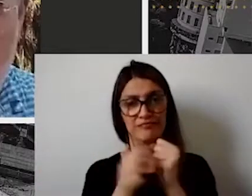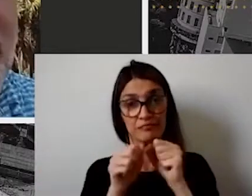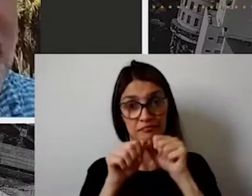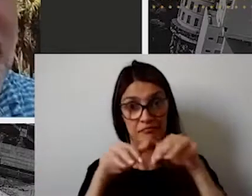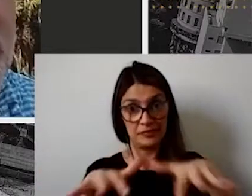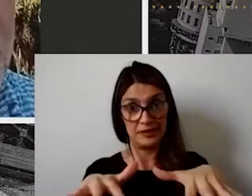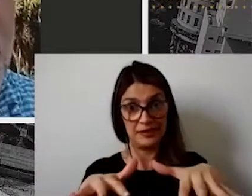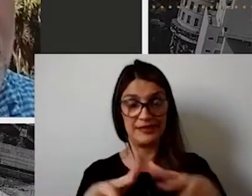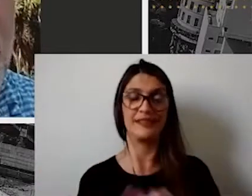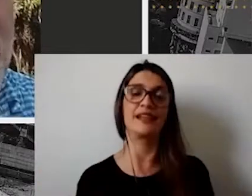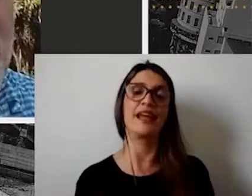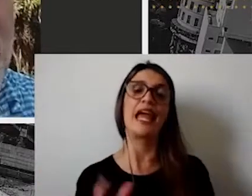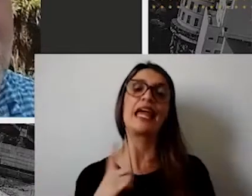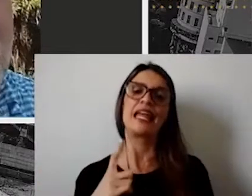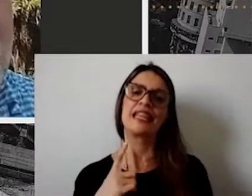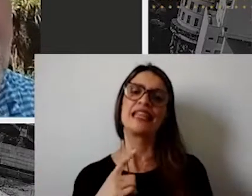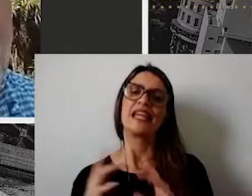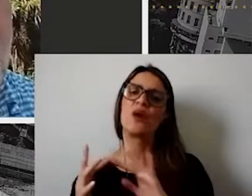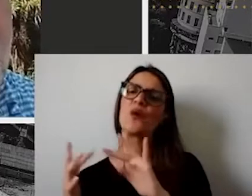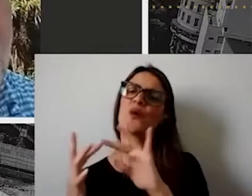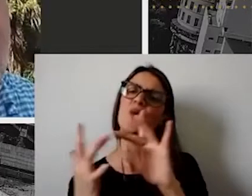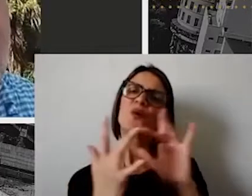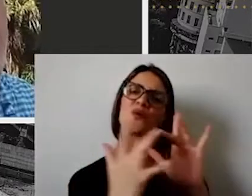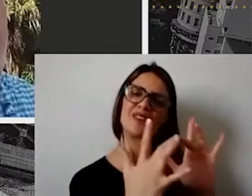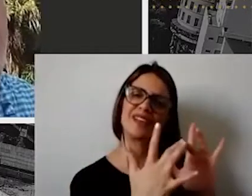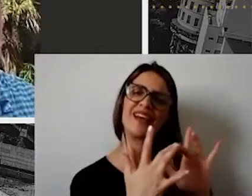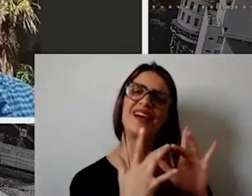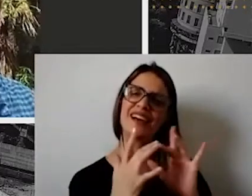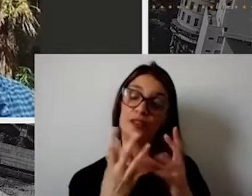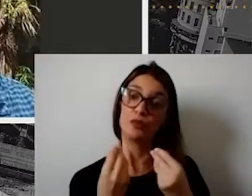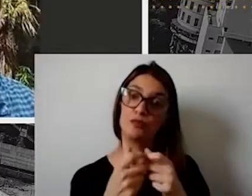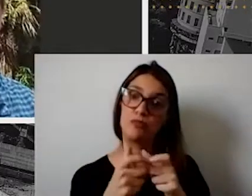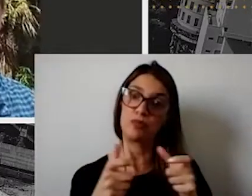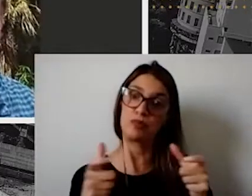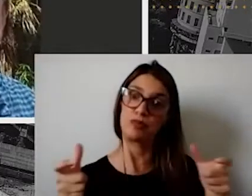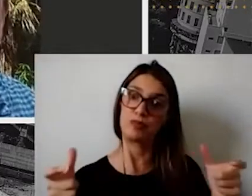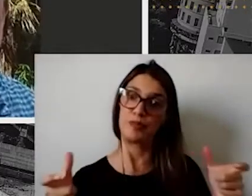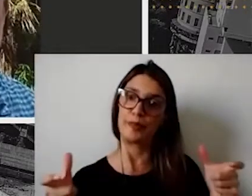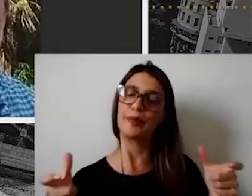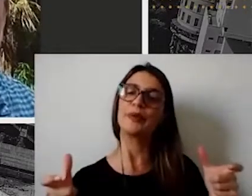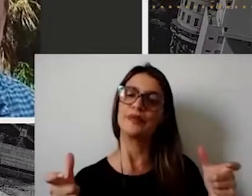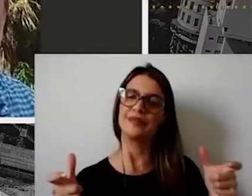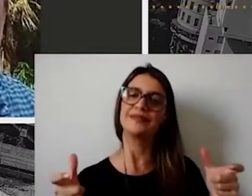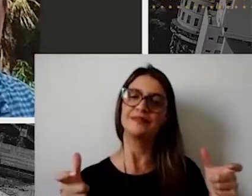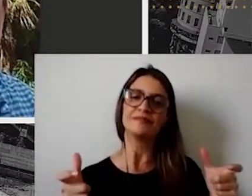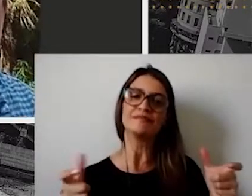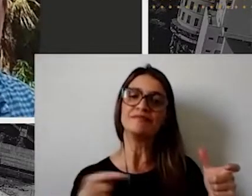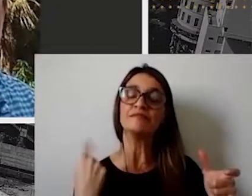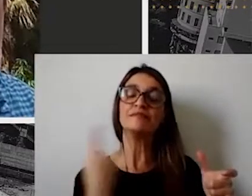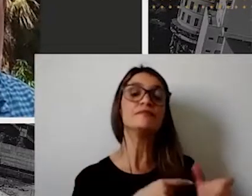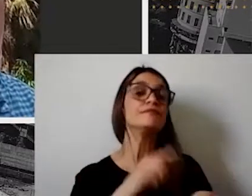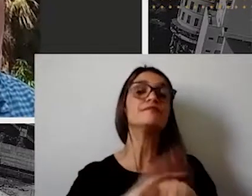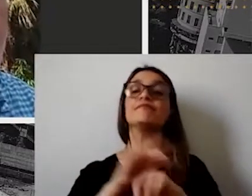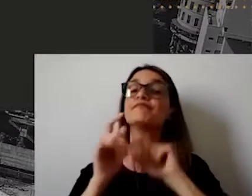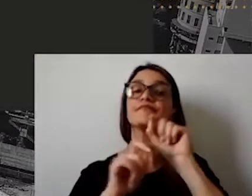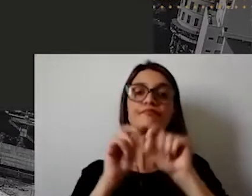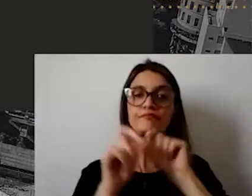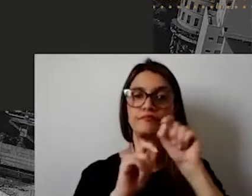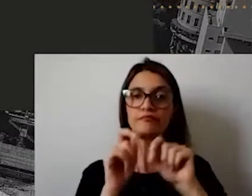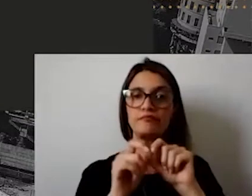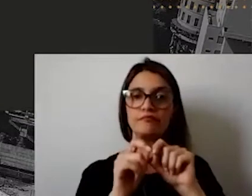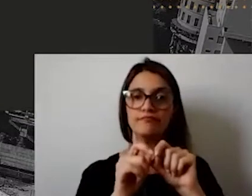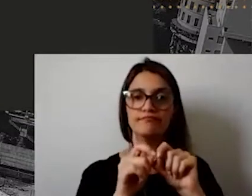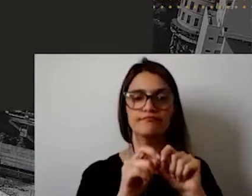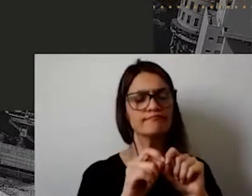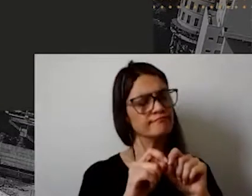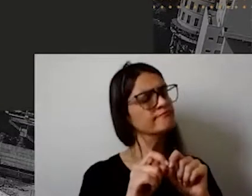de contatos muito grande, a nossa atitude foi ouvir as pessoas. E